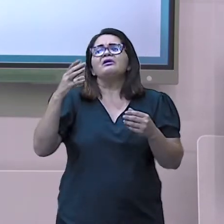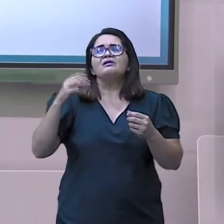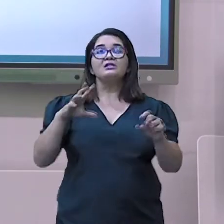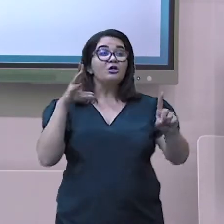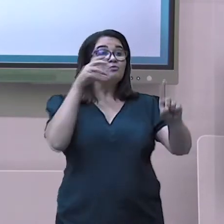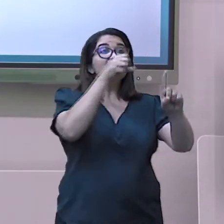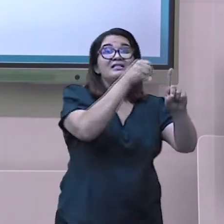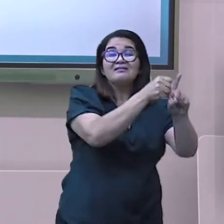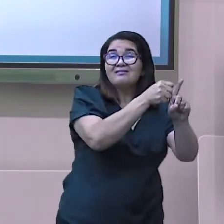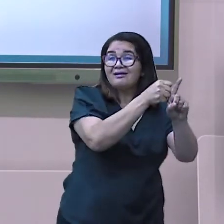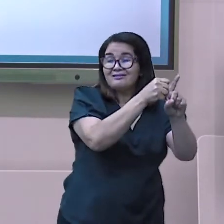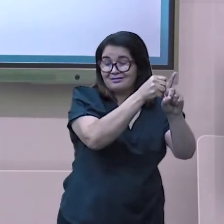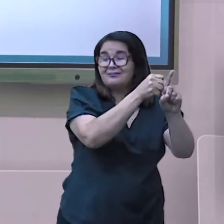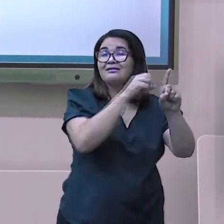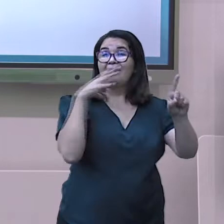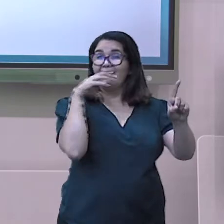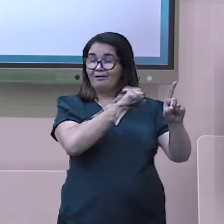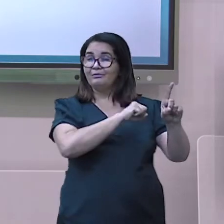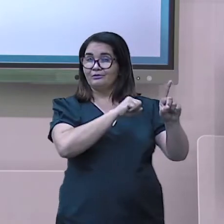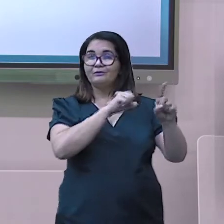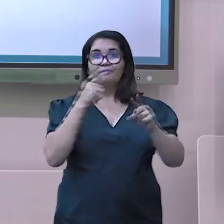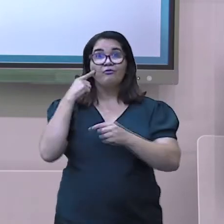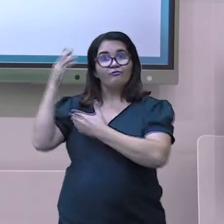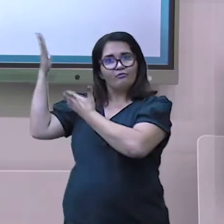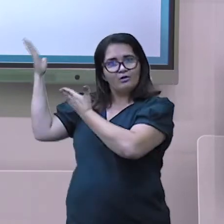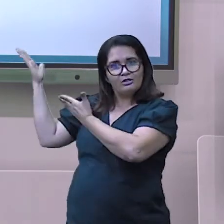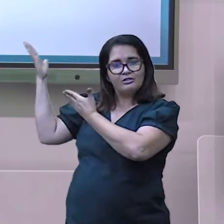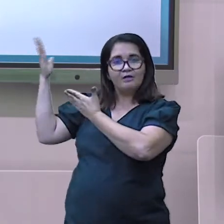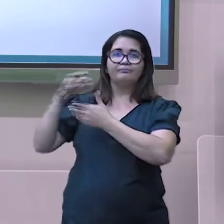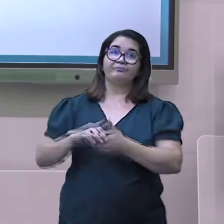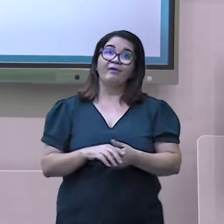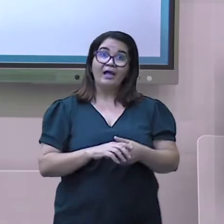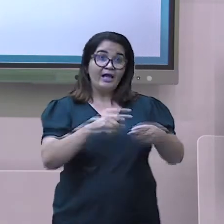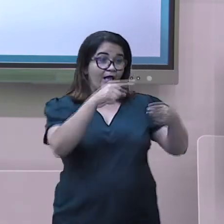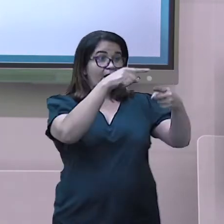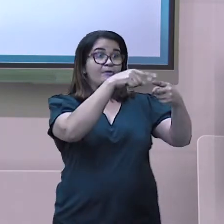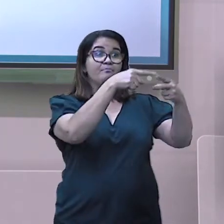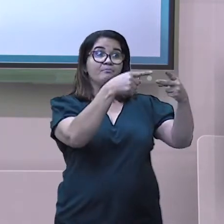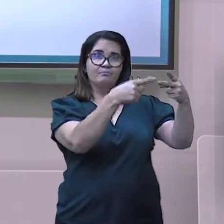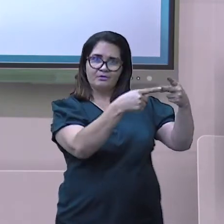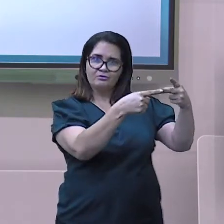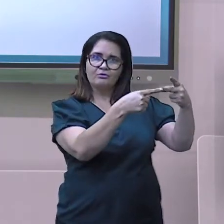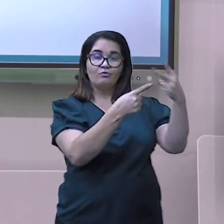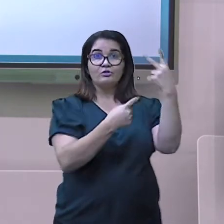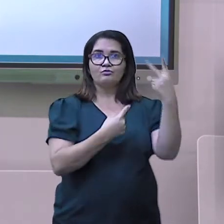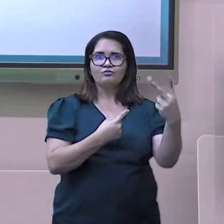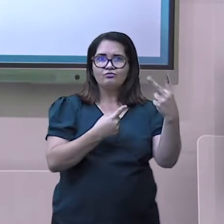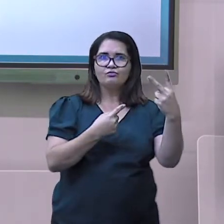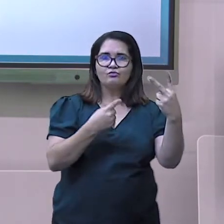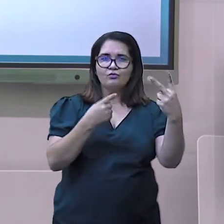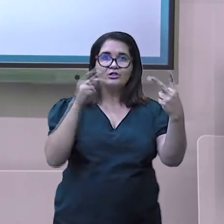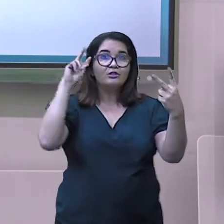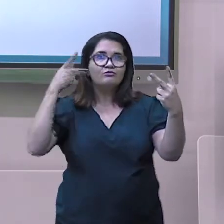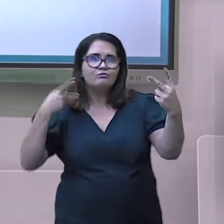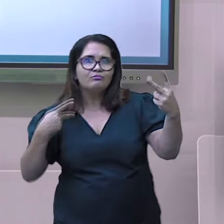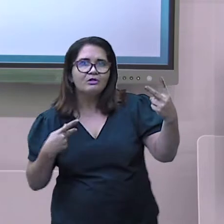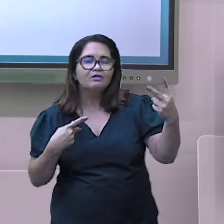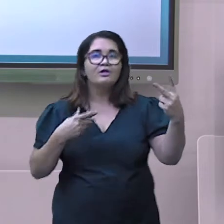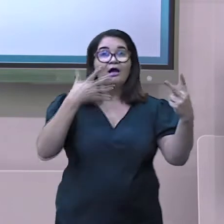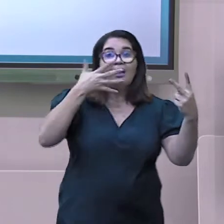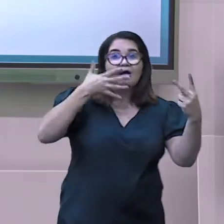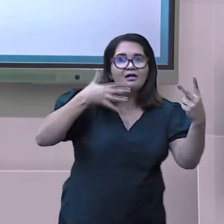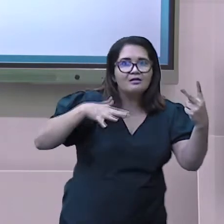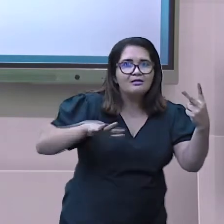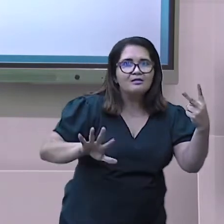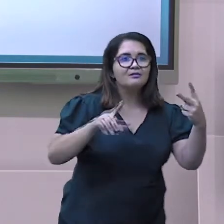Acidentes são mais comuns entre idosos e crianças até 9 anos. Então, pessoas que mais sofrem com